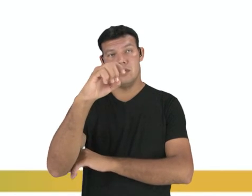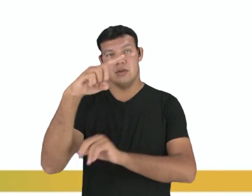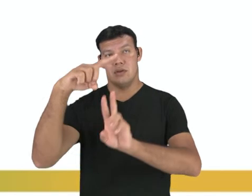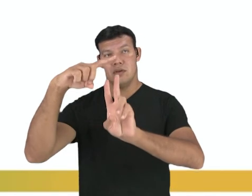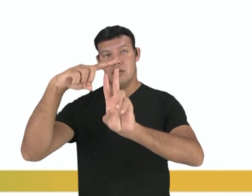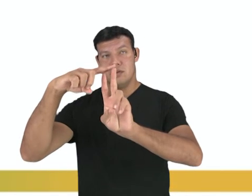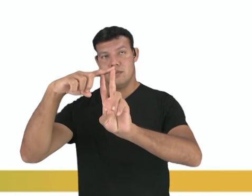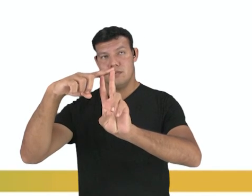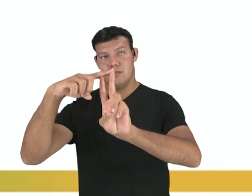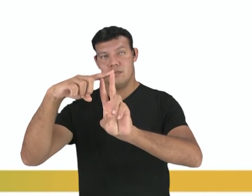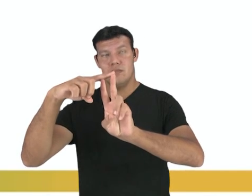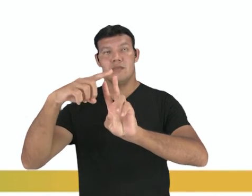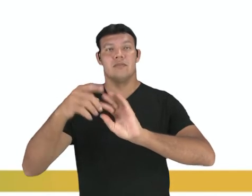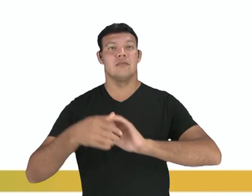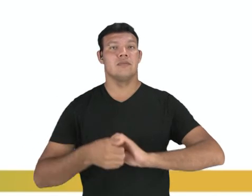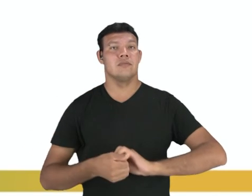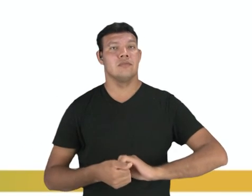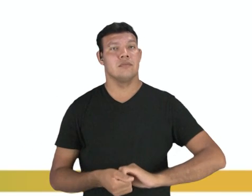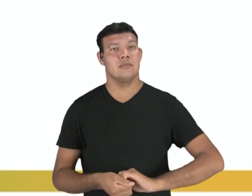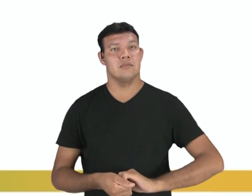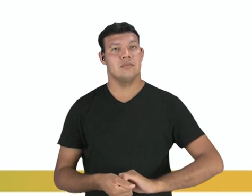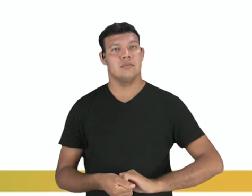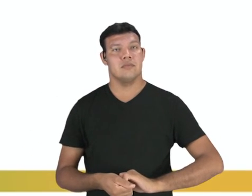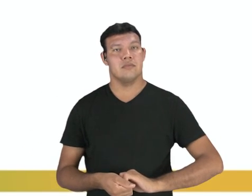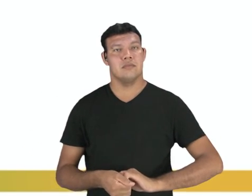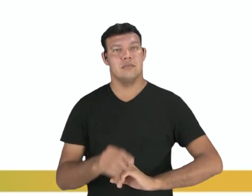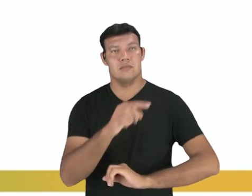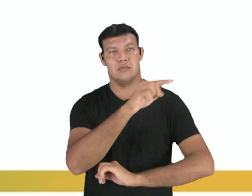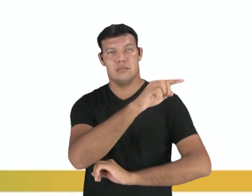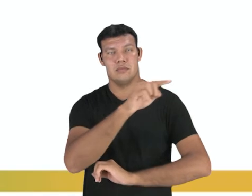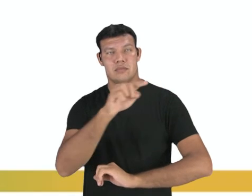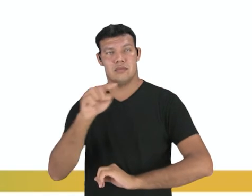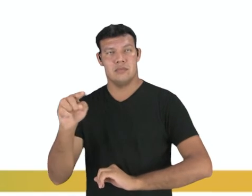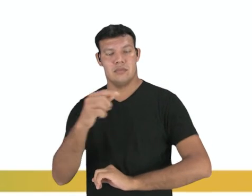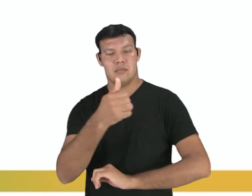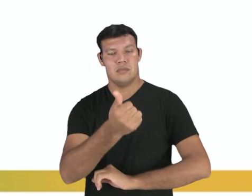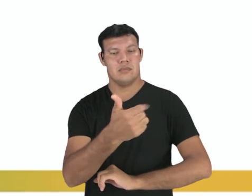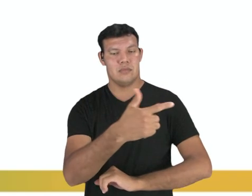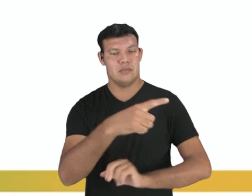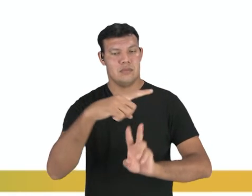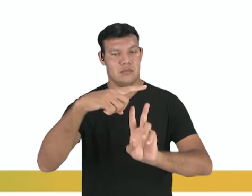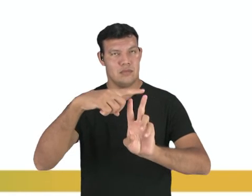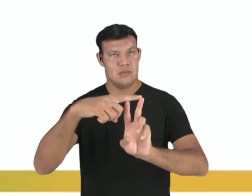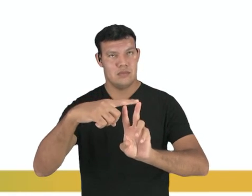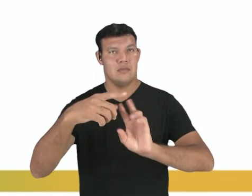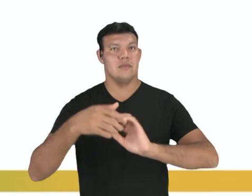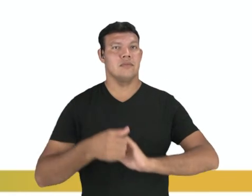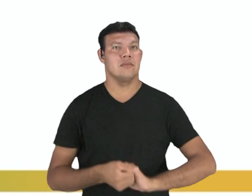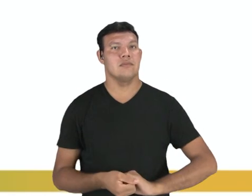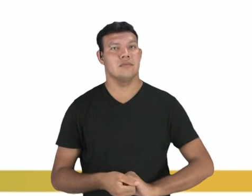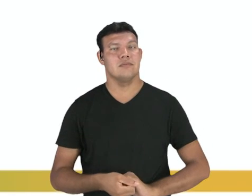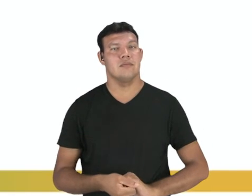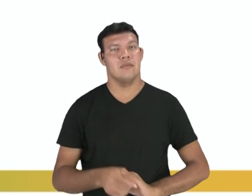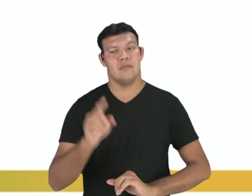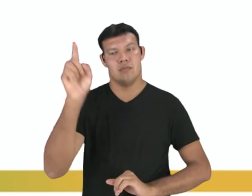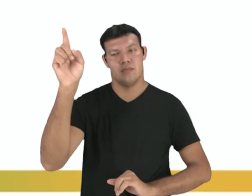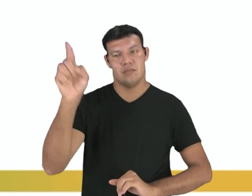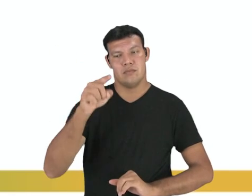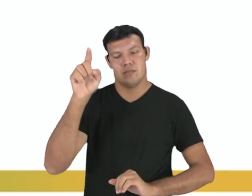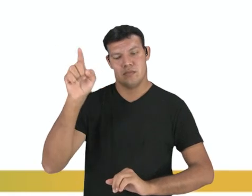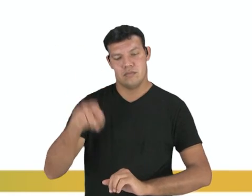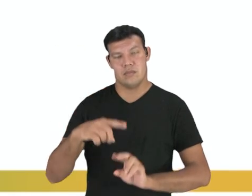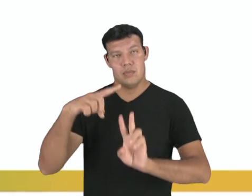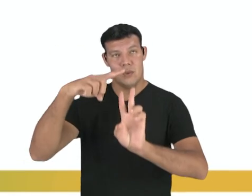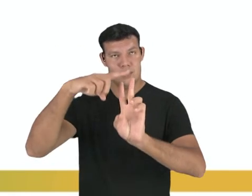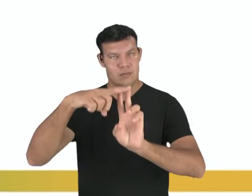lá 900 ela vai ficar 900 pin sobre 12p Posso cancelar